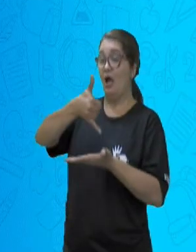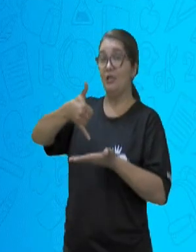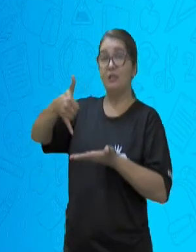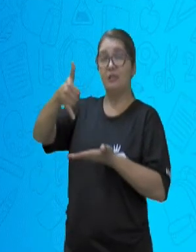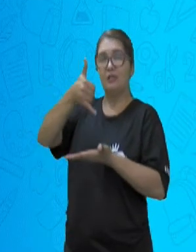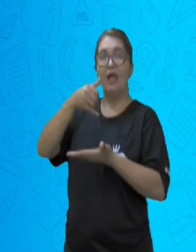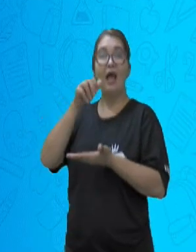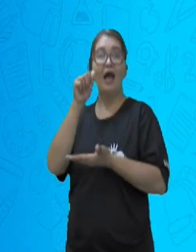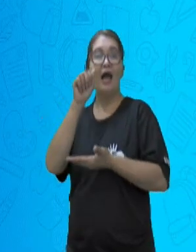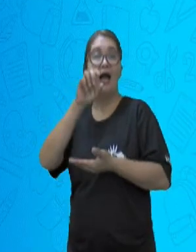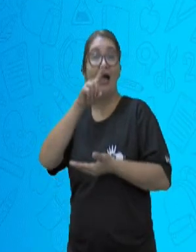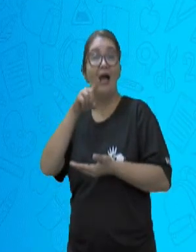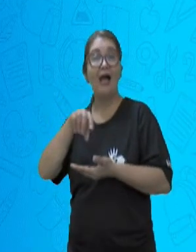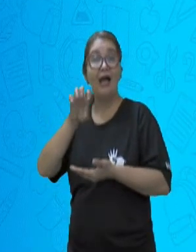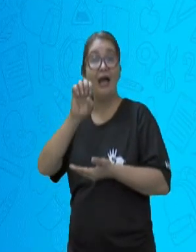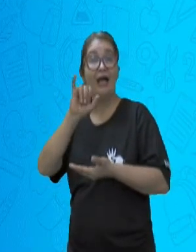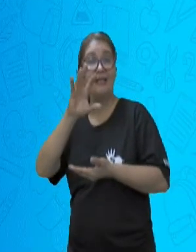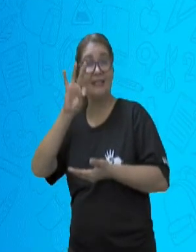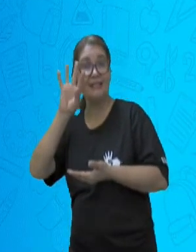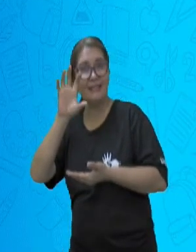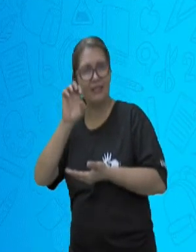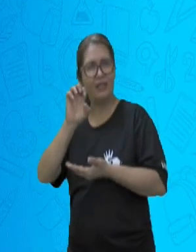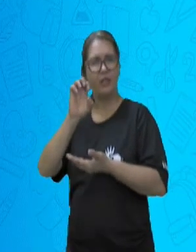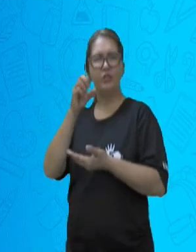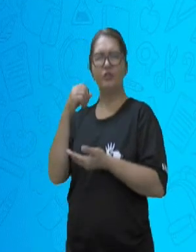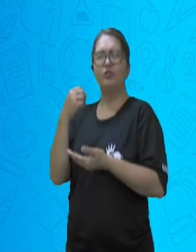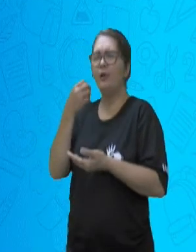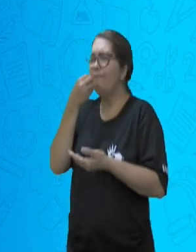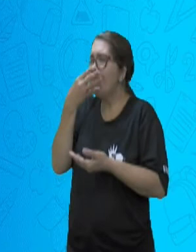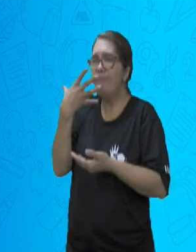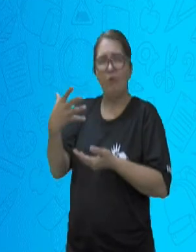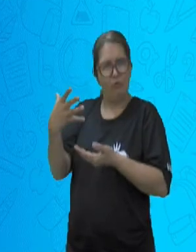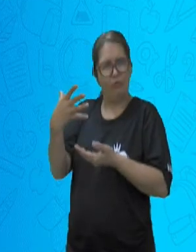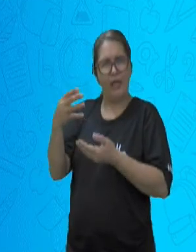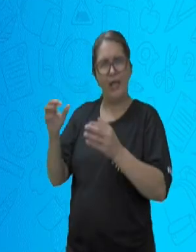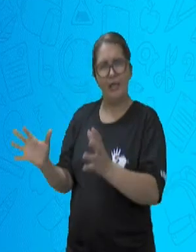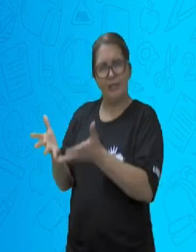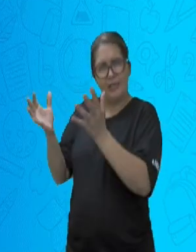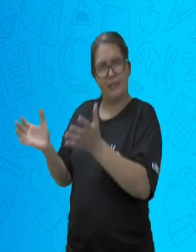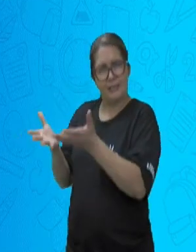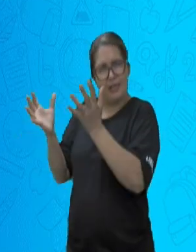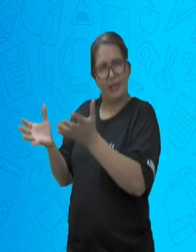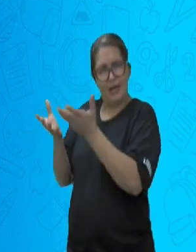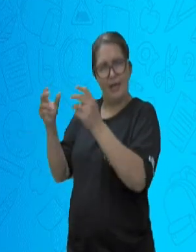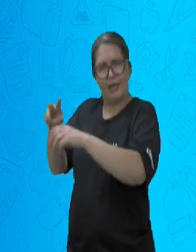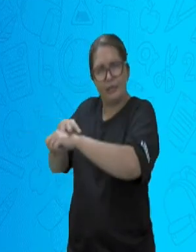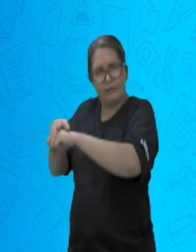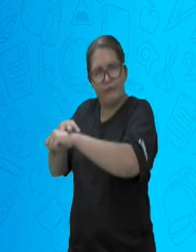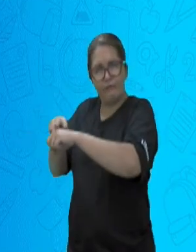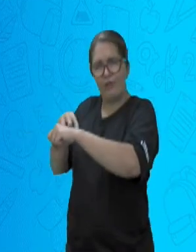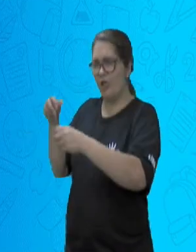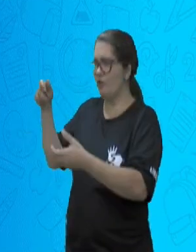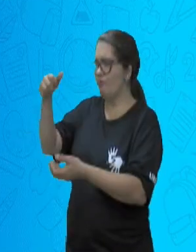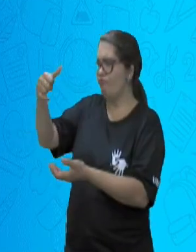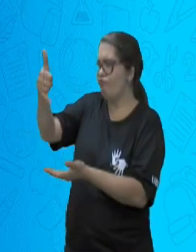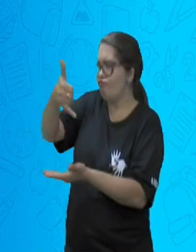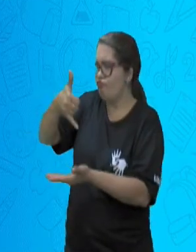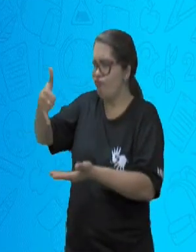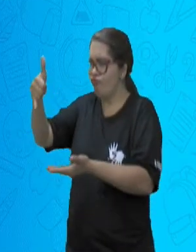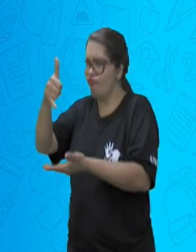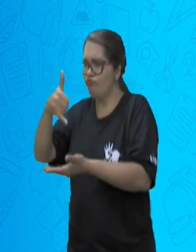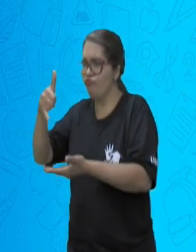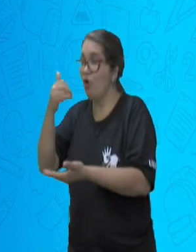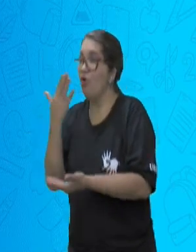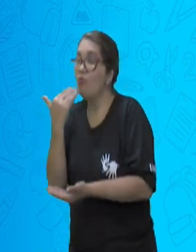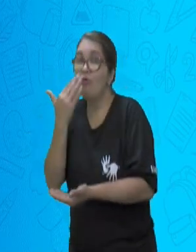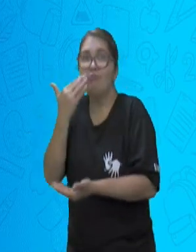da azeitona, os grãos e cereais, arroz, a gente tem o grão, feijão, a gente tem